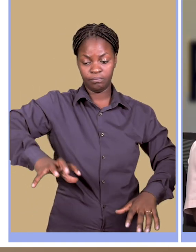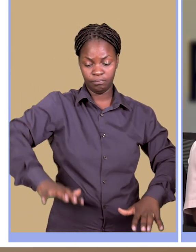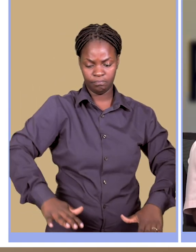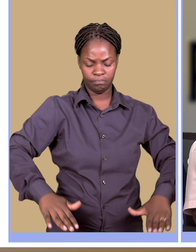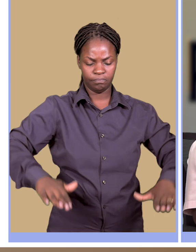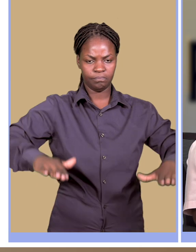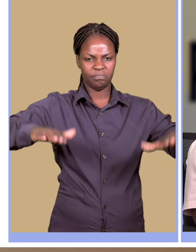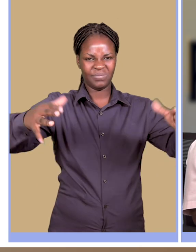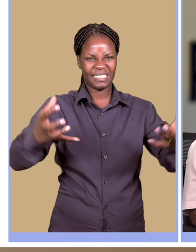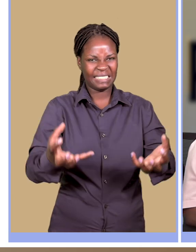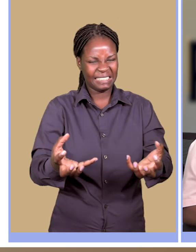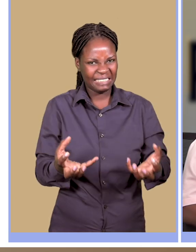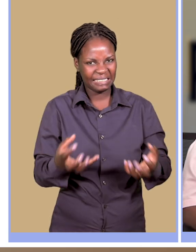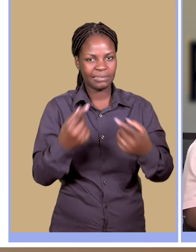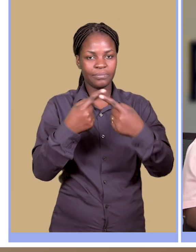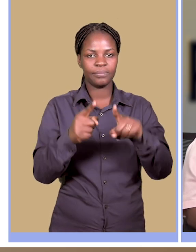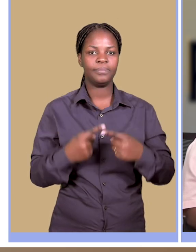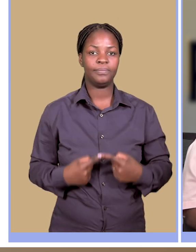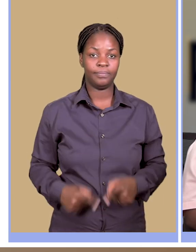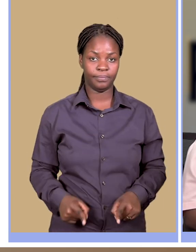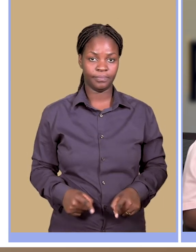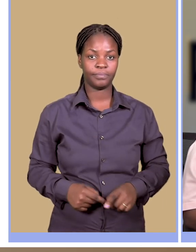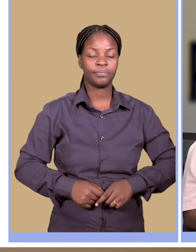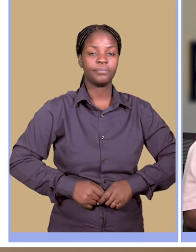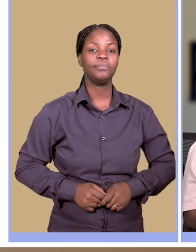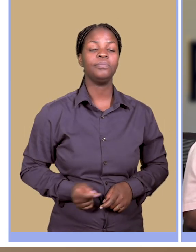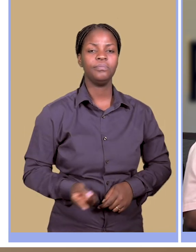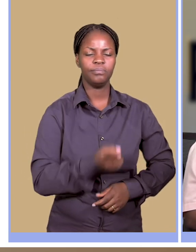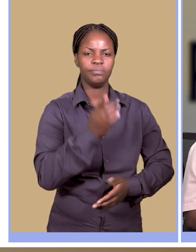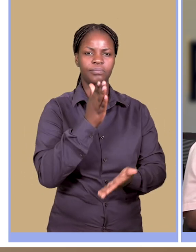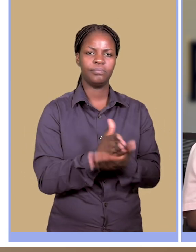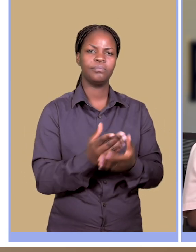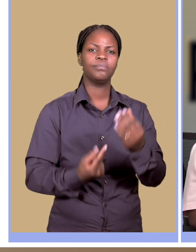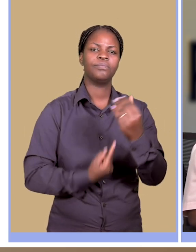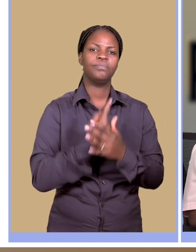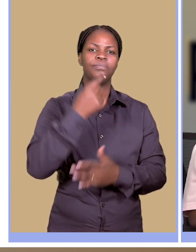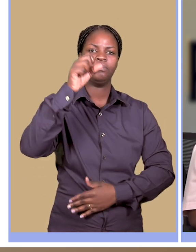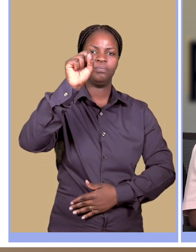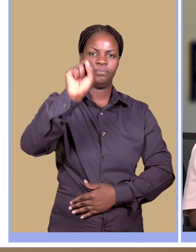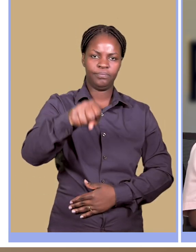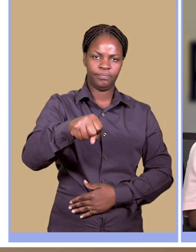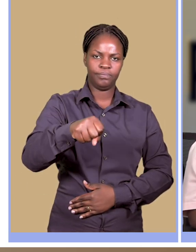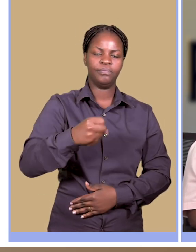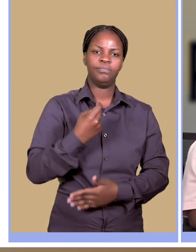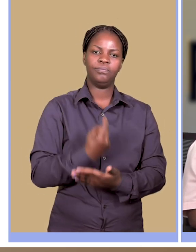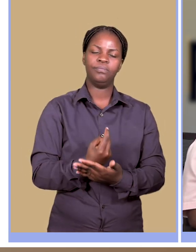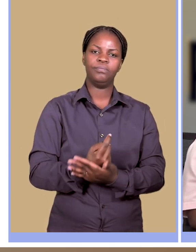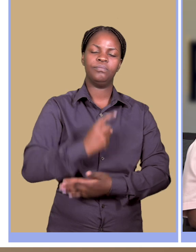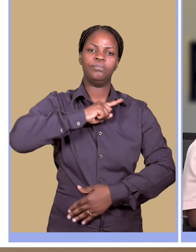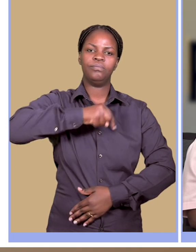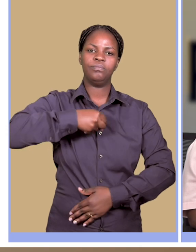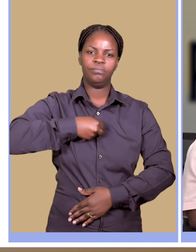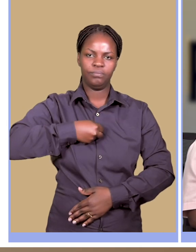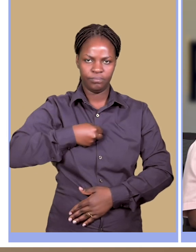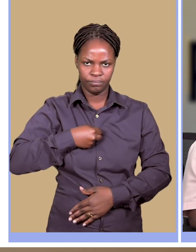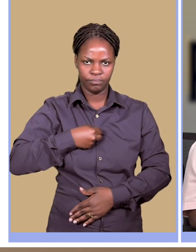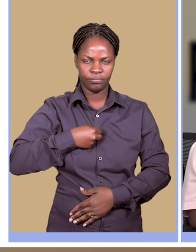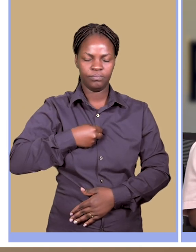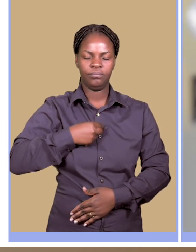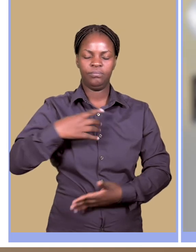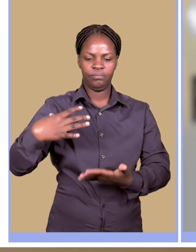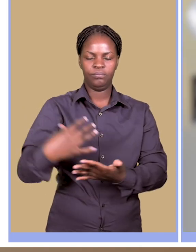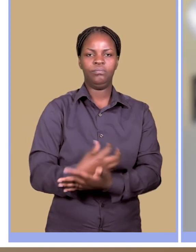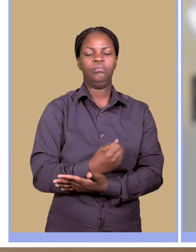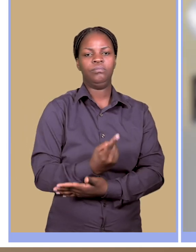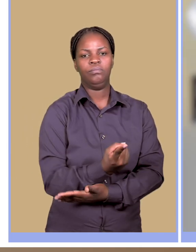inundações e secas e por aí em diante. Então, esta é uma realidade que temos que abraçar e saber lidar com